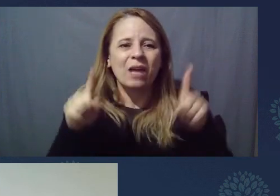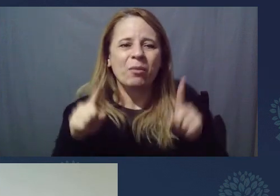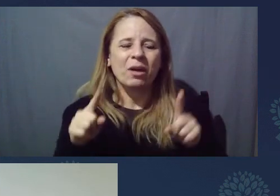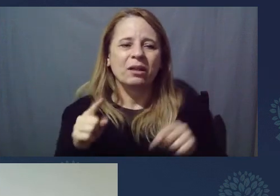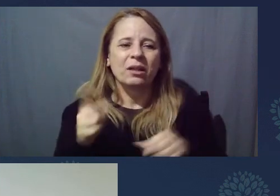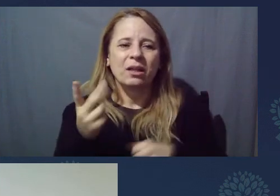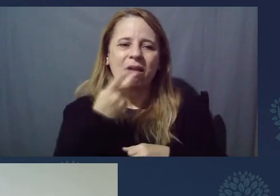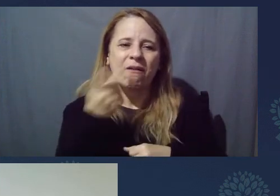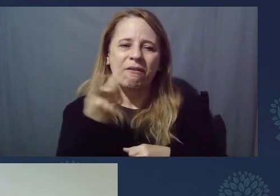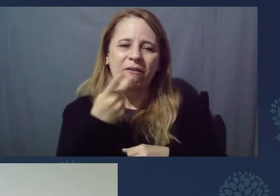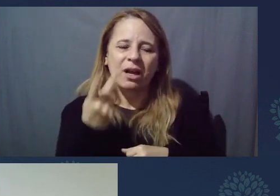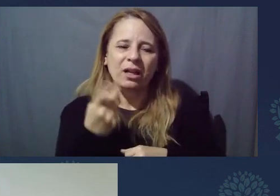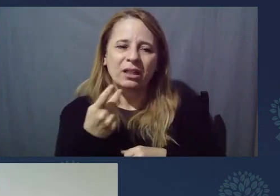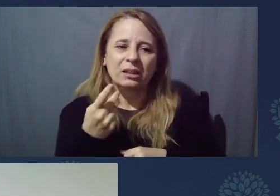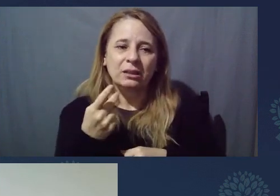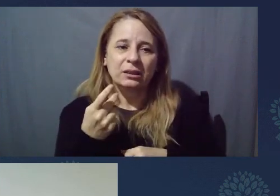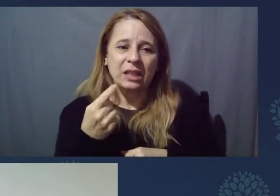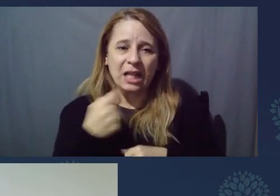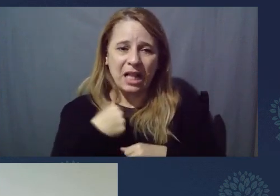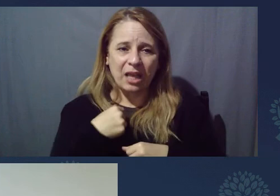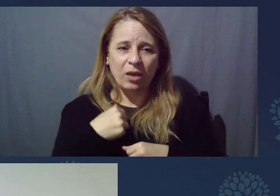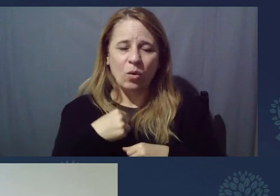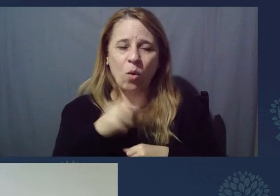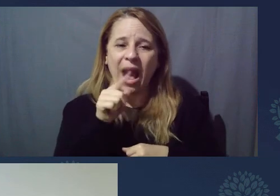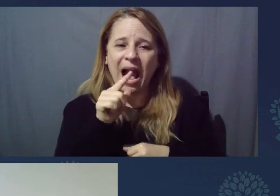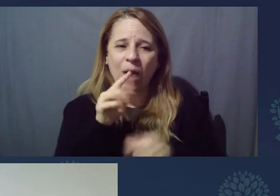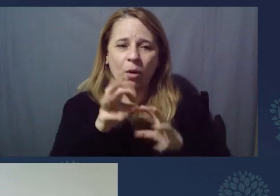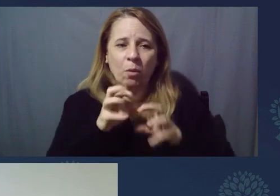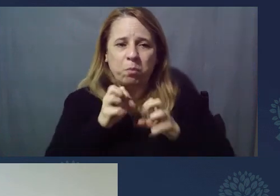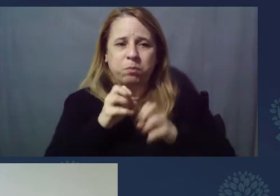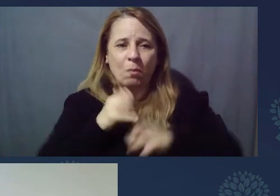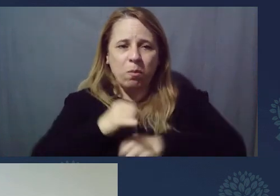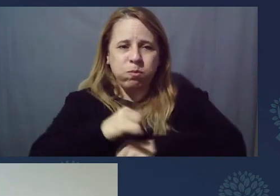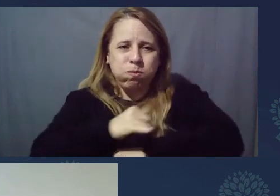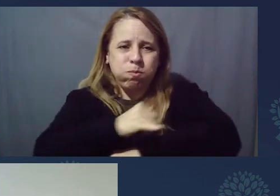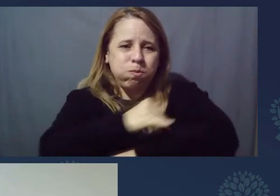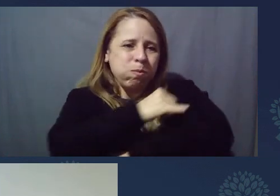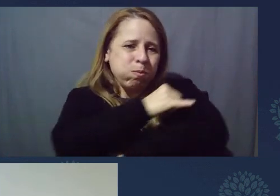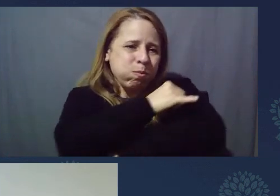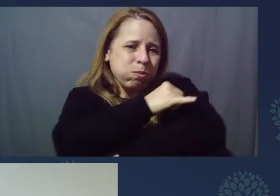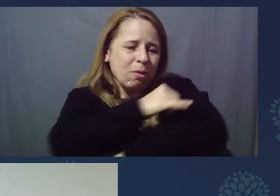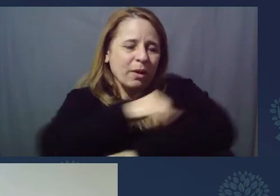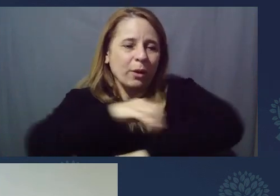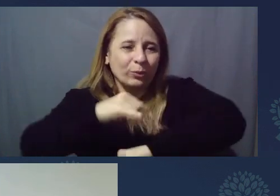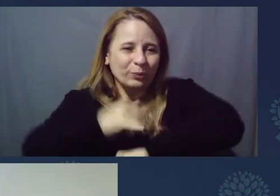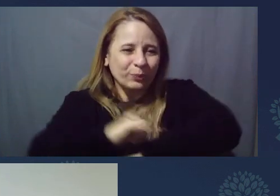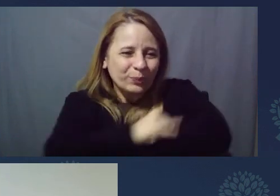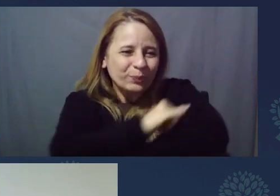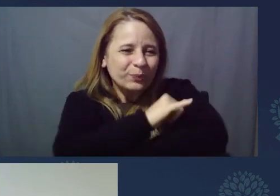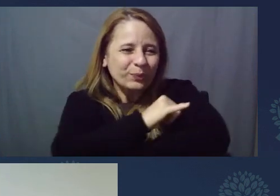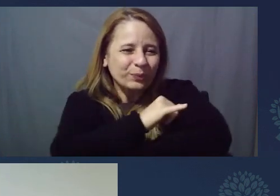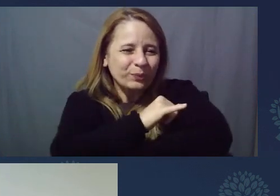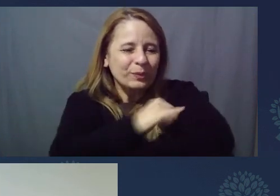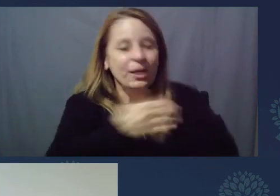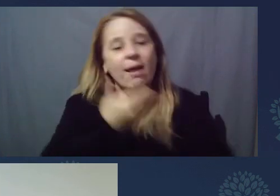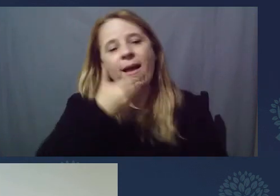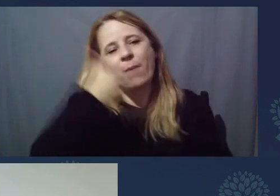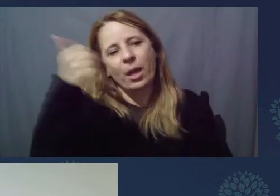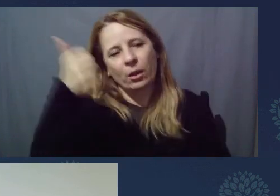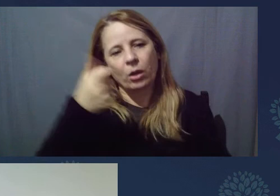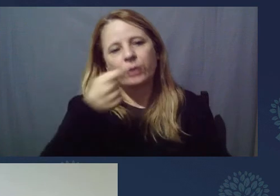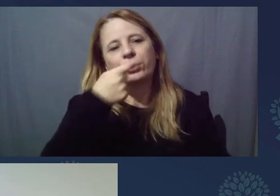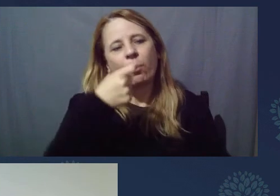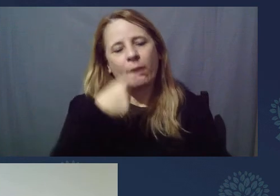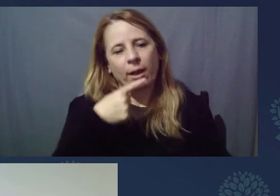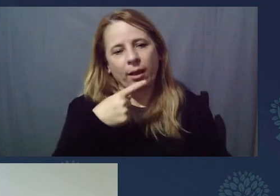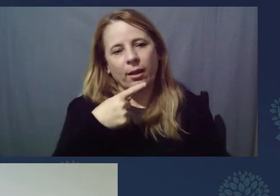mais retenção de líquido, isso pode acontecer, é melhor você tomá-lo do que você não tomar